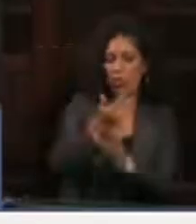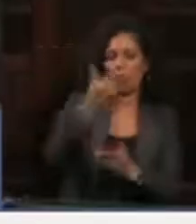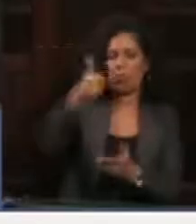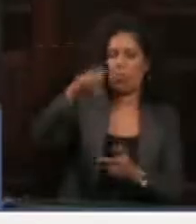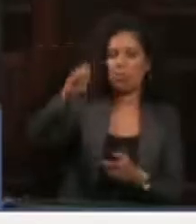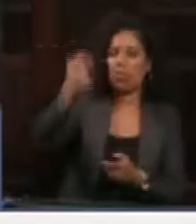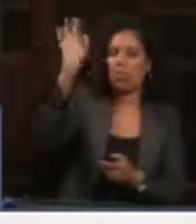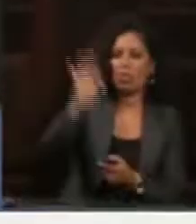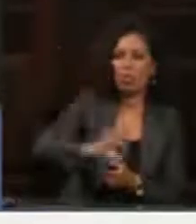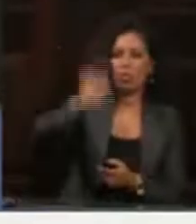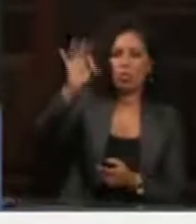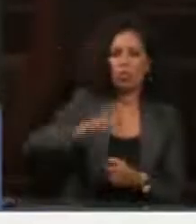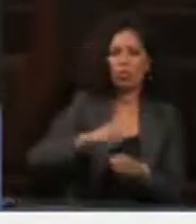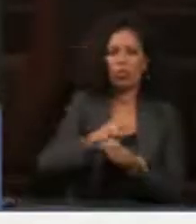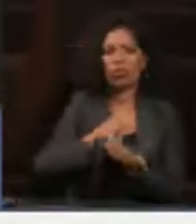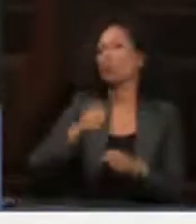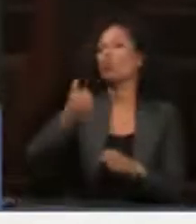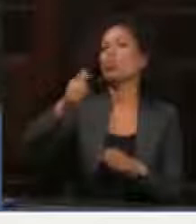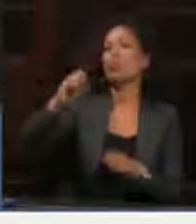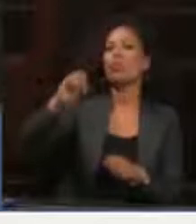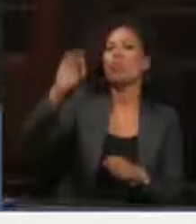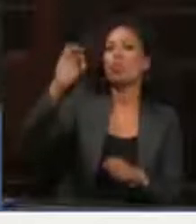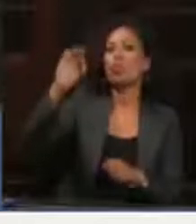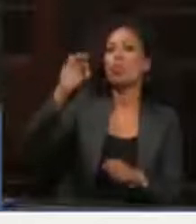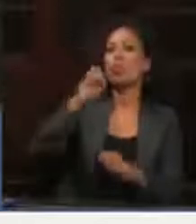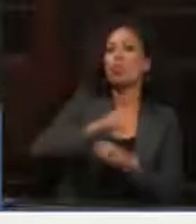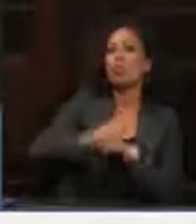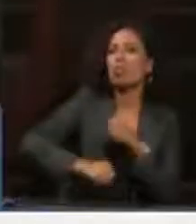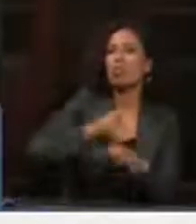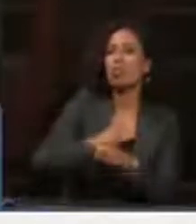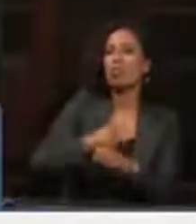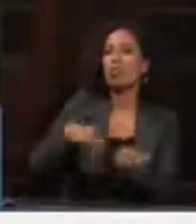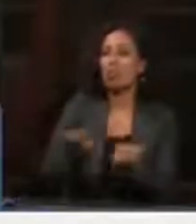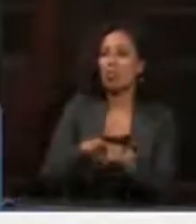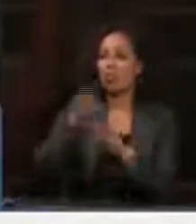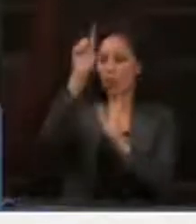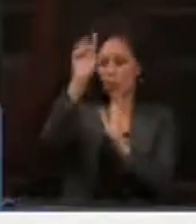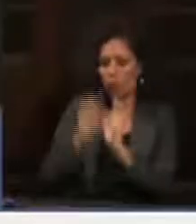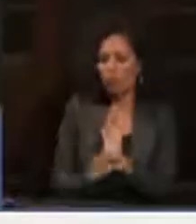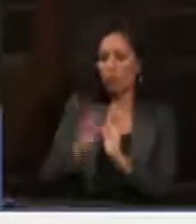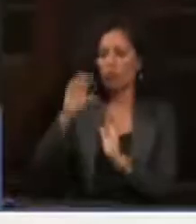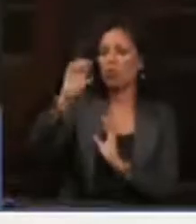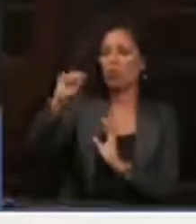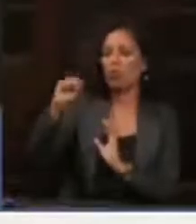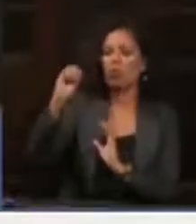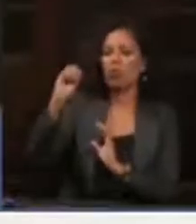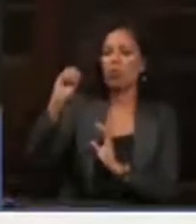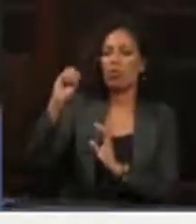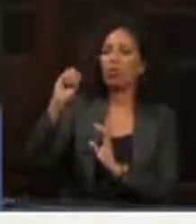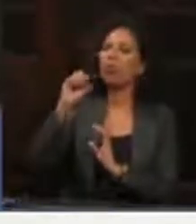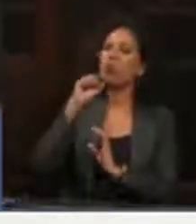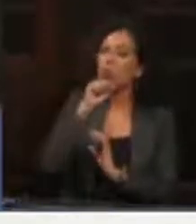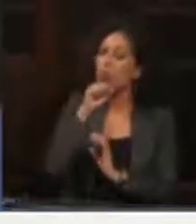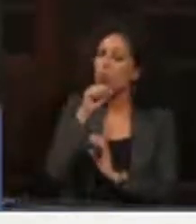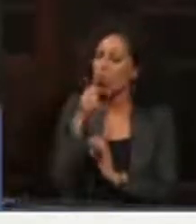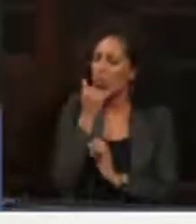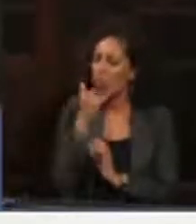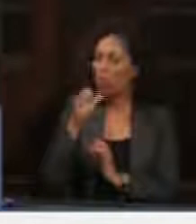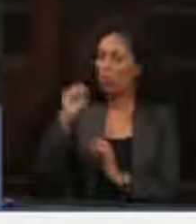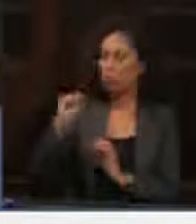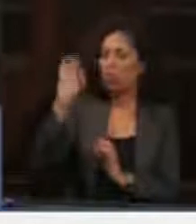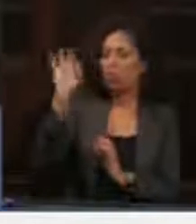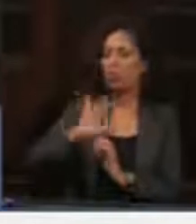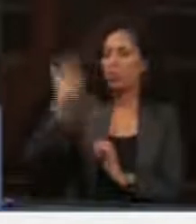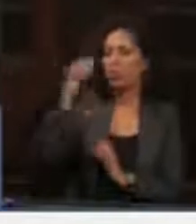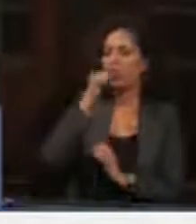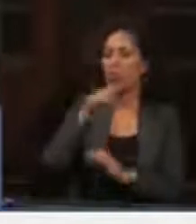15% nos últimos 10 anos, e a diminuição em 8% do feminicídio de mulheres brancas. Ou